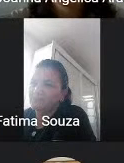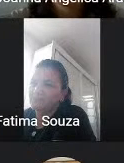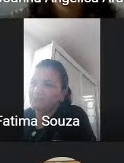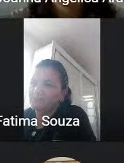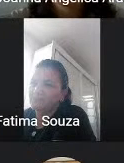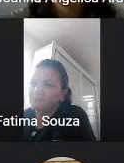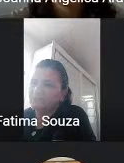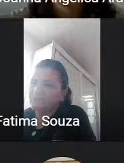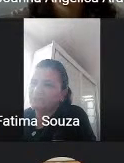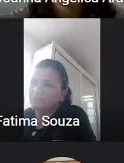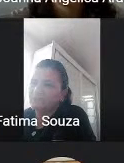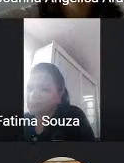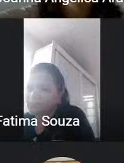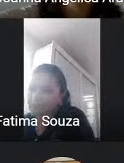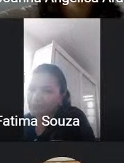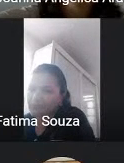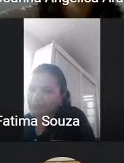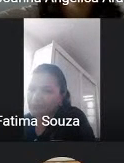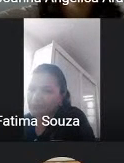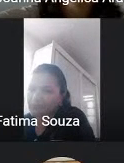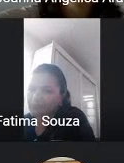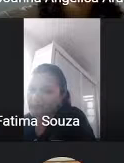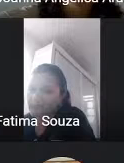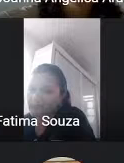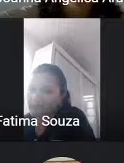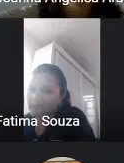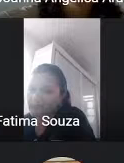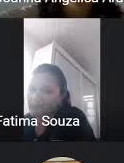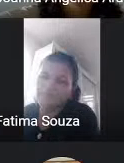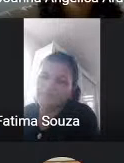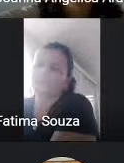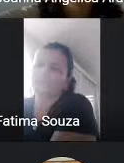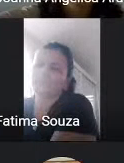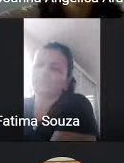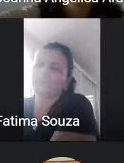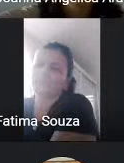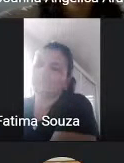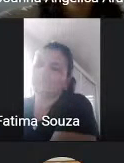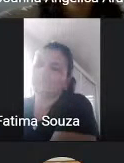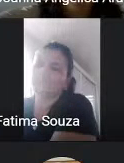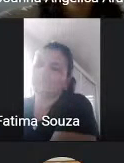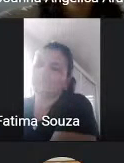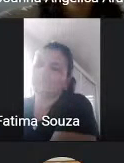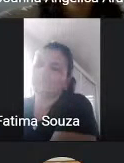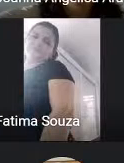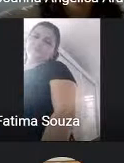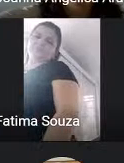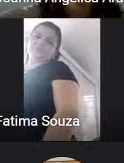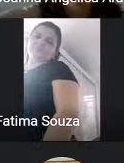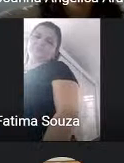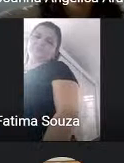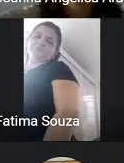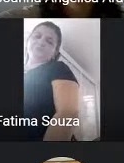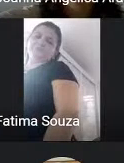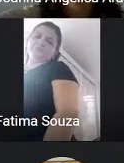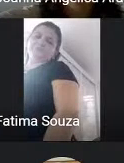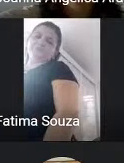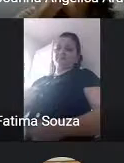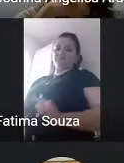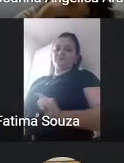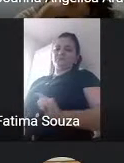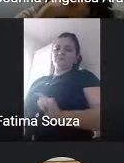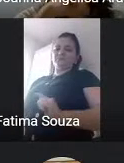nessa relação da Secretaria de Estado da Paraíba, o projeto Sífilis Não e o projeto Força Tarefa, junto com o